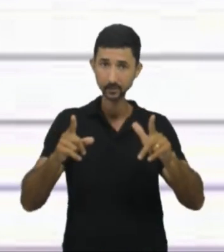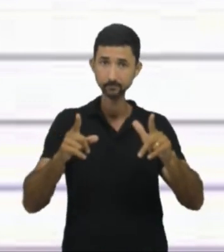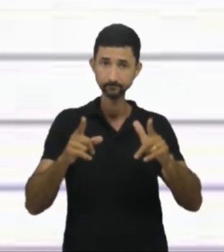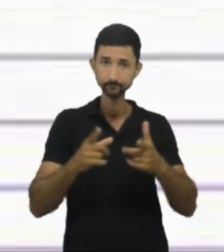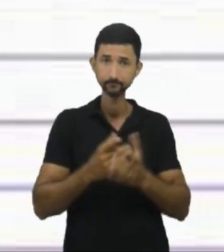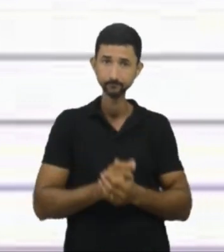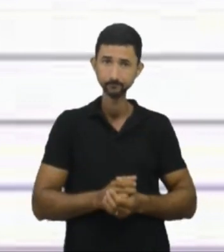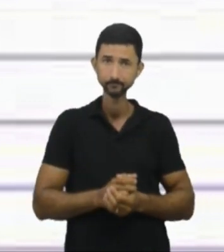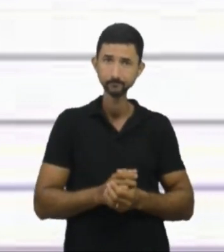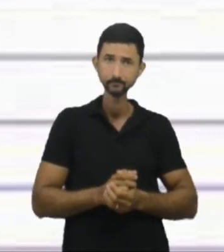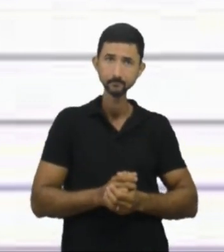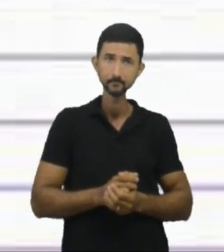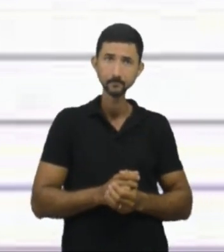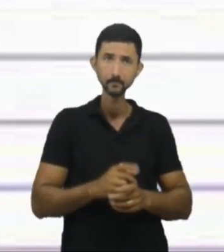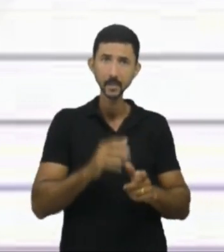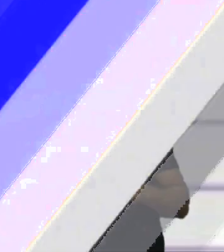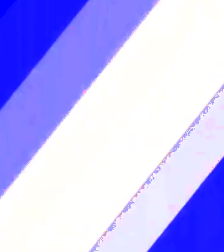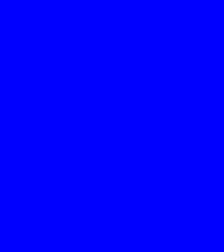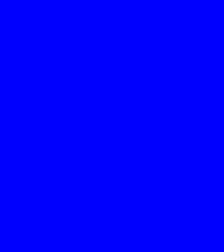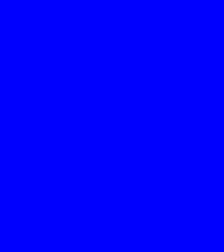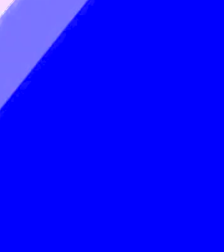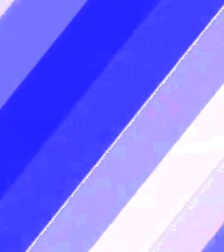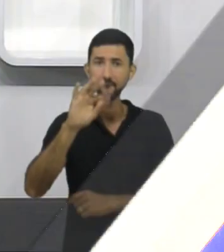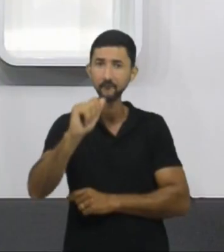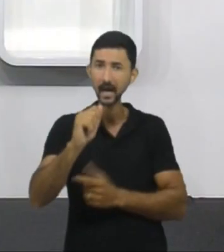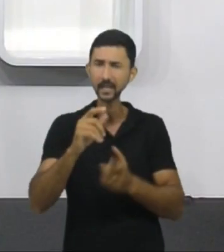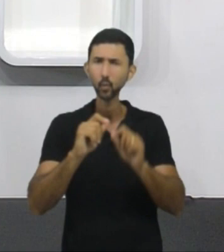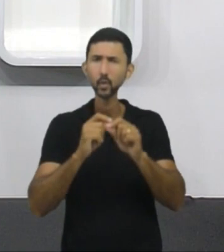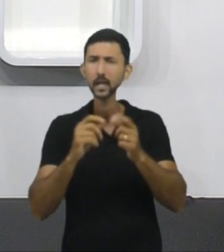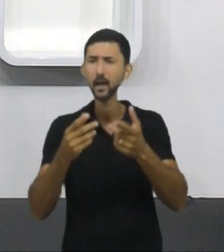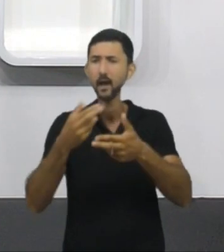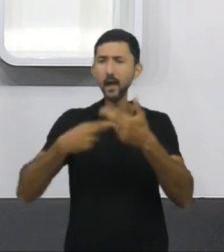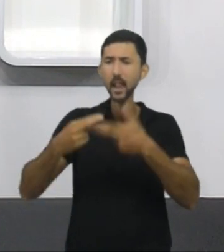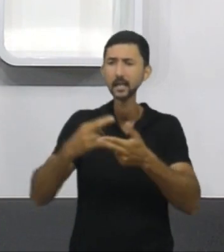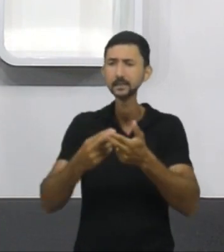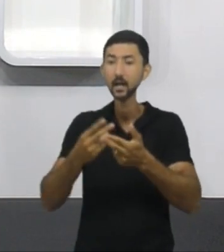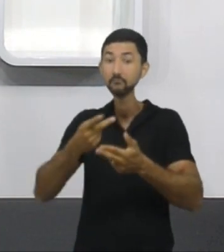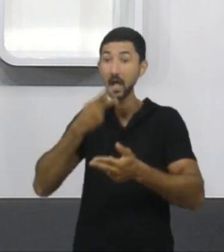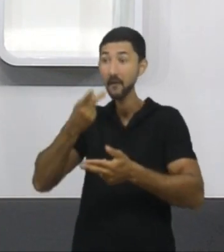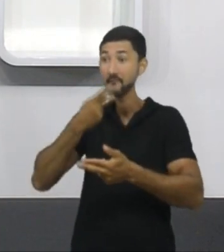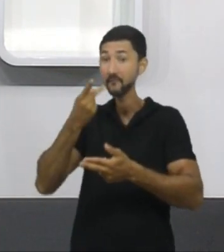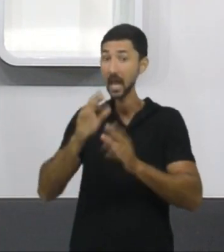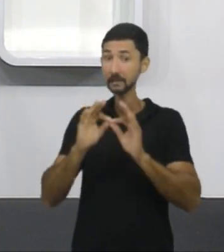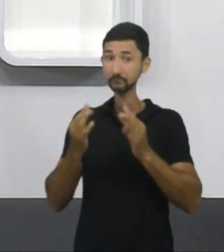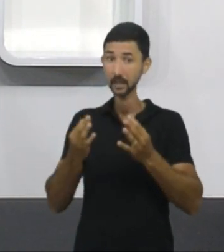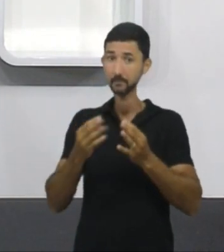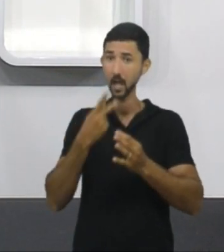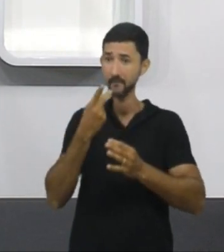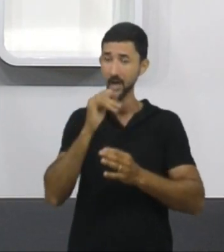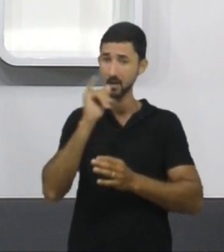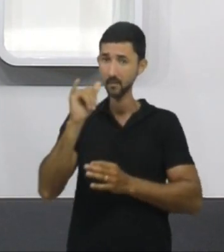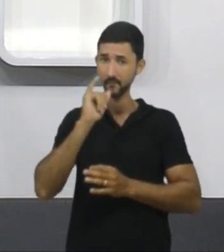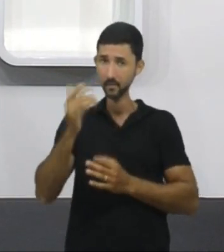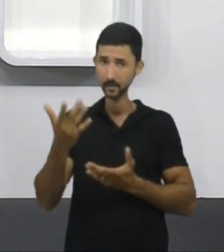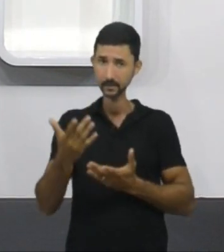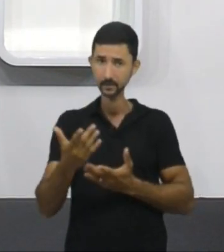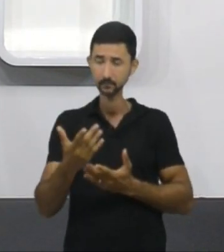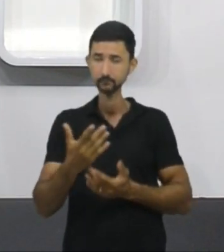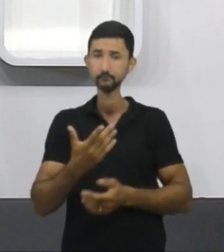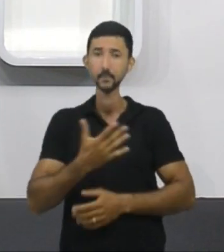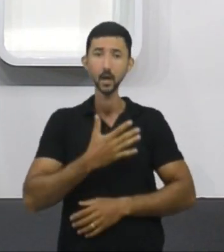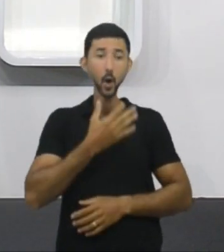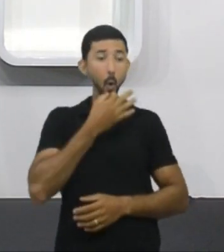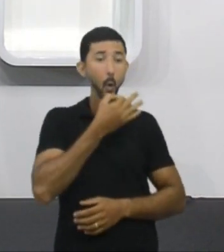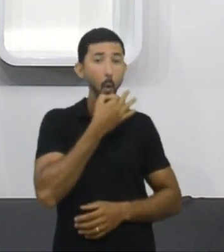diferentes. Fato tem relação com aquilo que você diz apenas como informação.